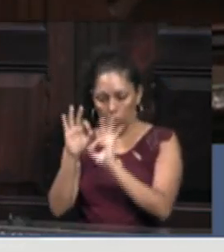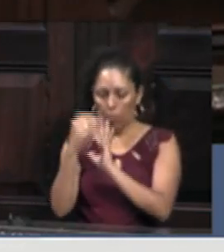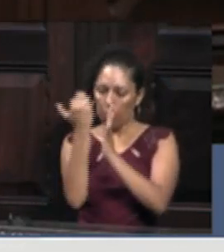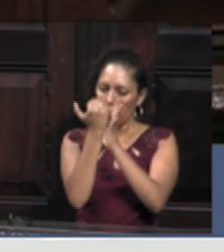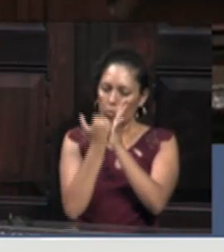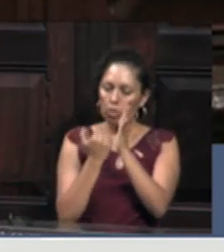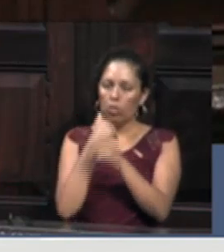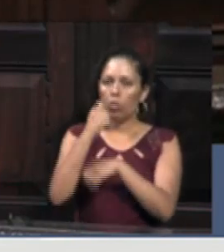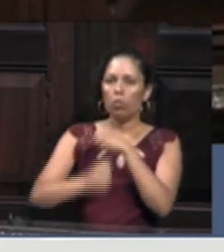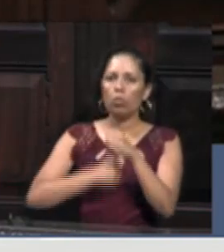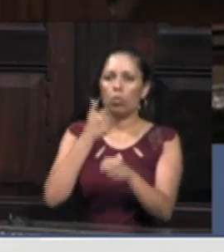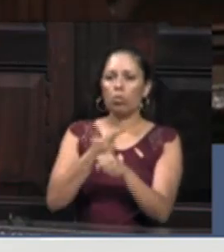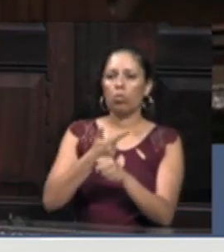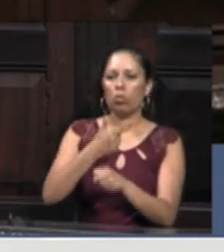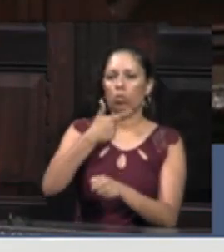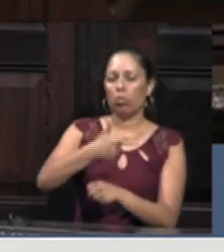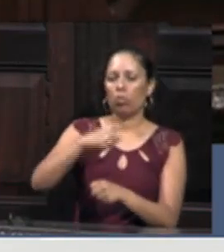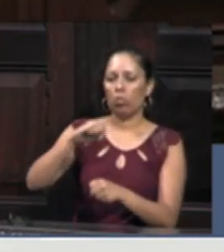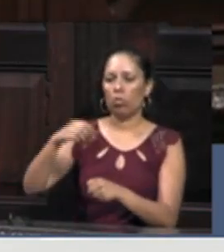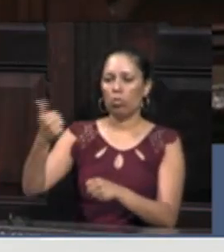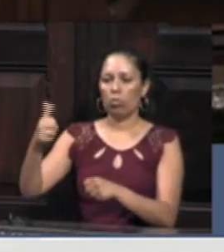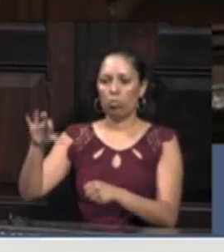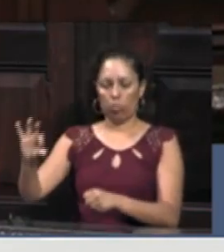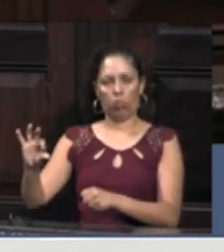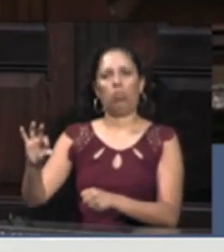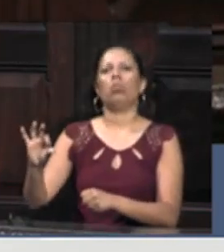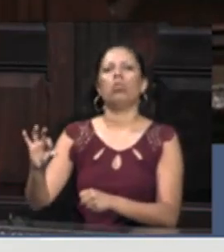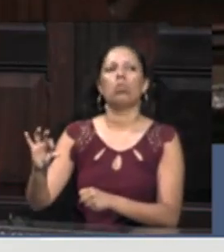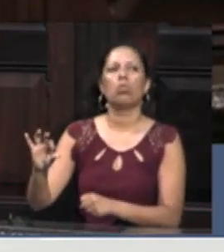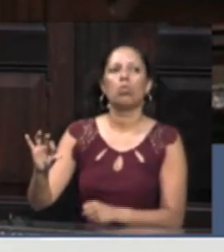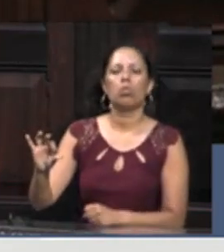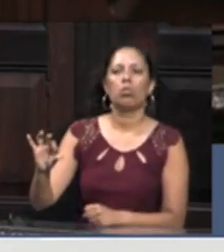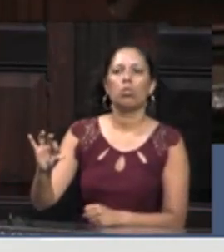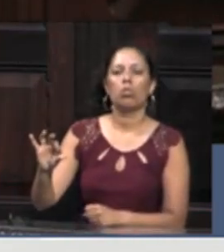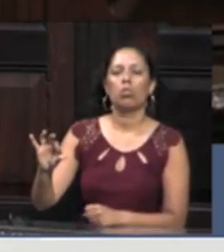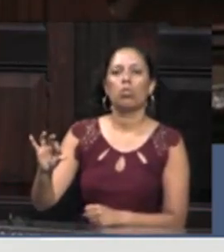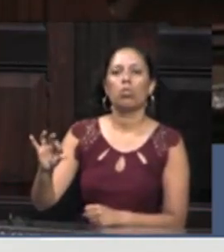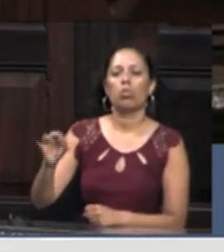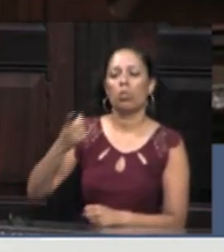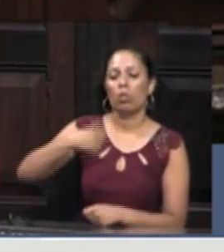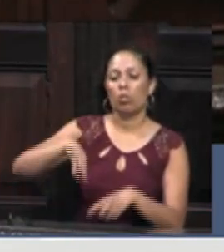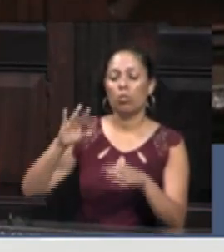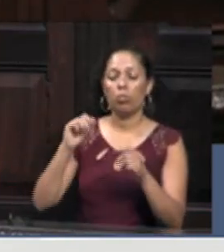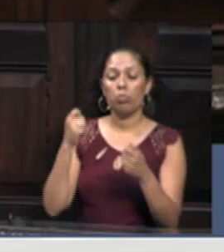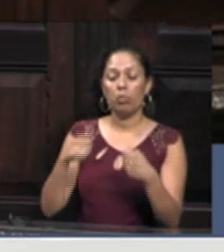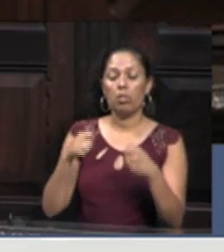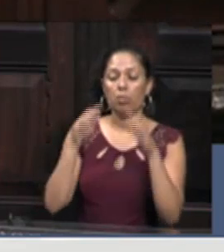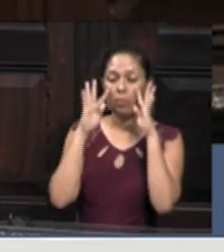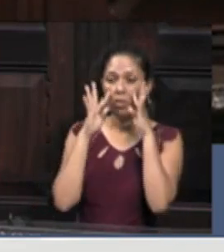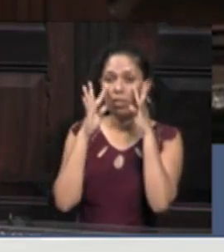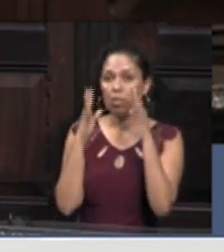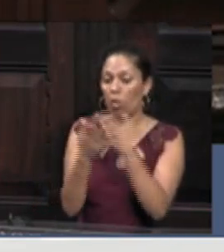muito, mas foca pouco no PPA. Mas foca pouco por quê?